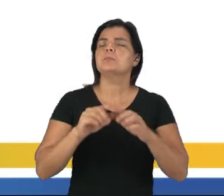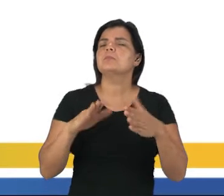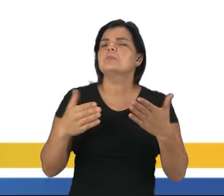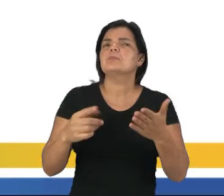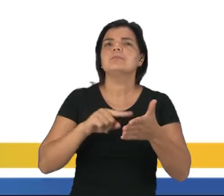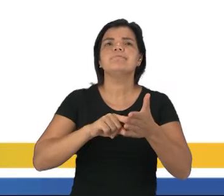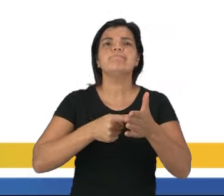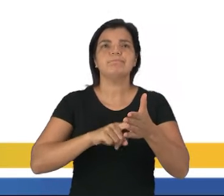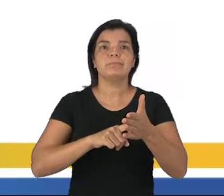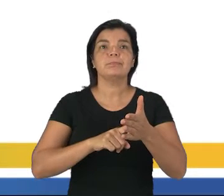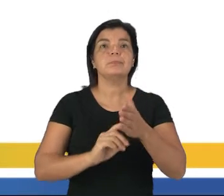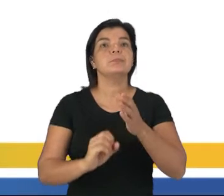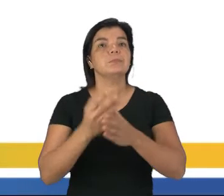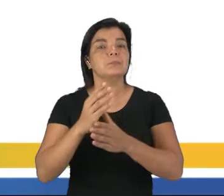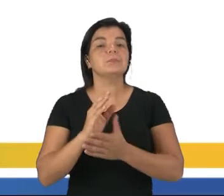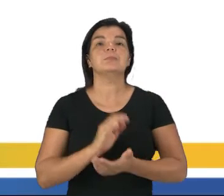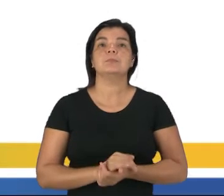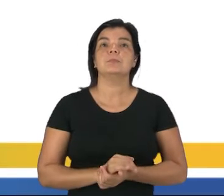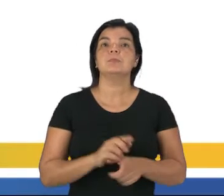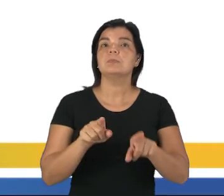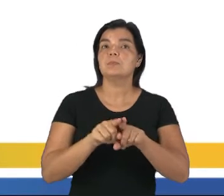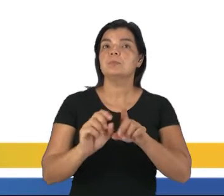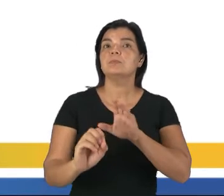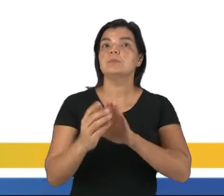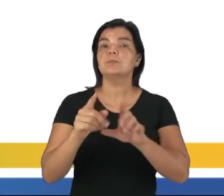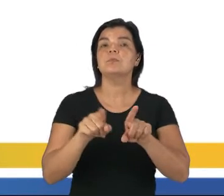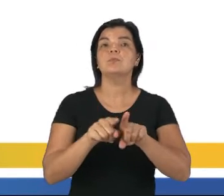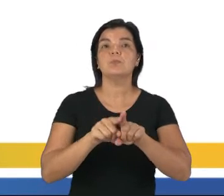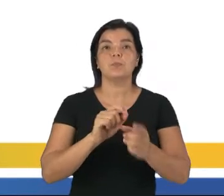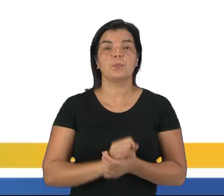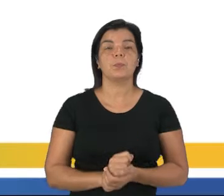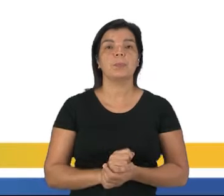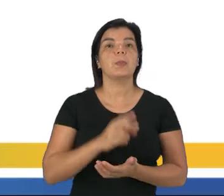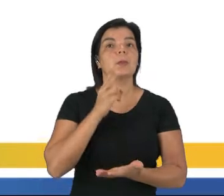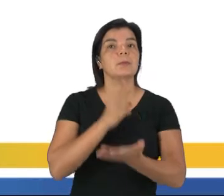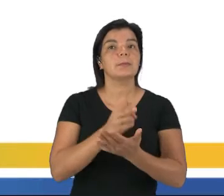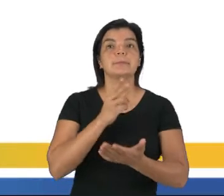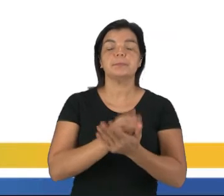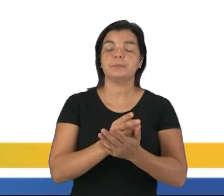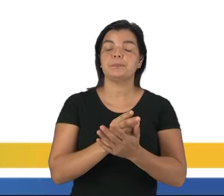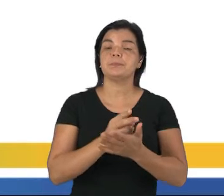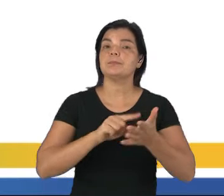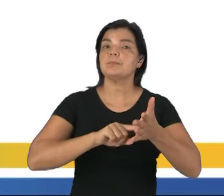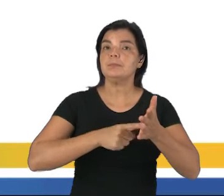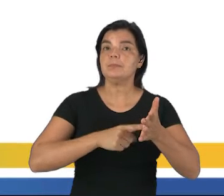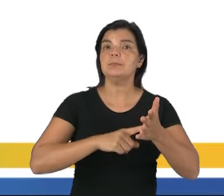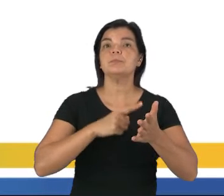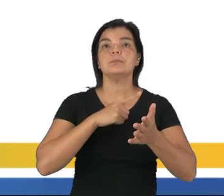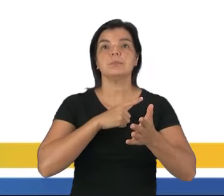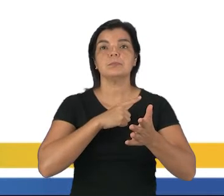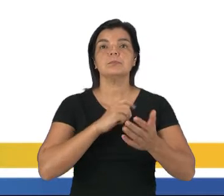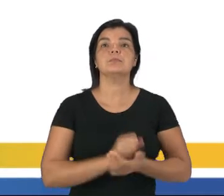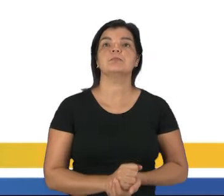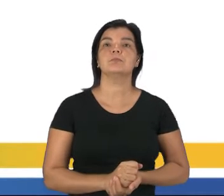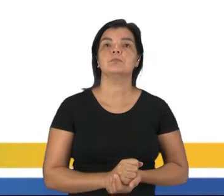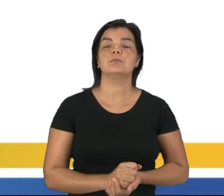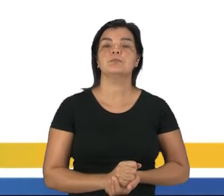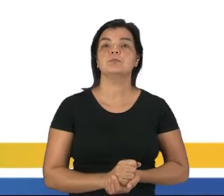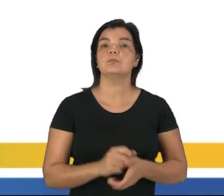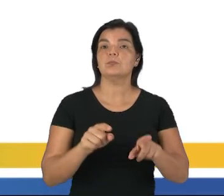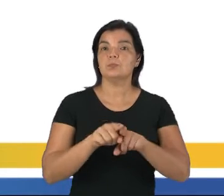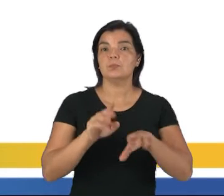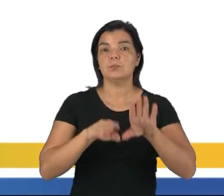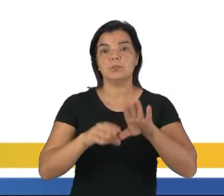ponto que eu vou indicar, né, que vai acontecer isso? Vai ser sempre no ponto em que vai estar indicado ali pelo